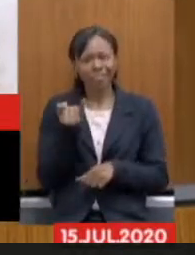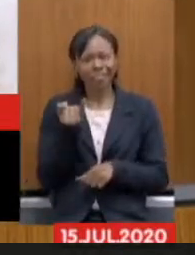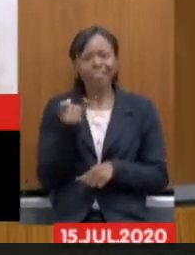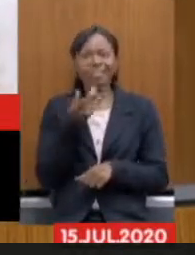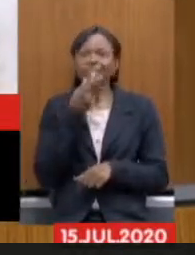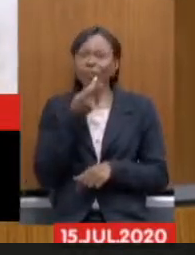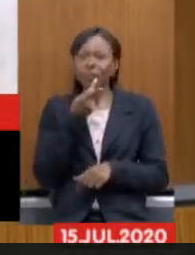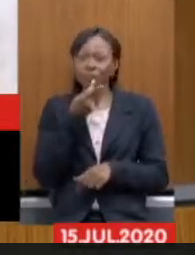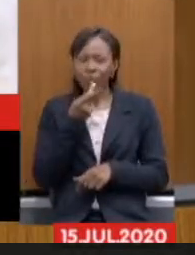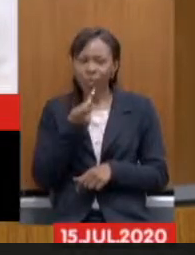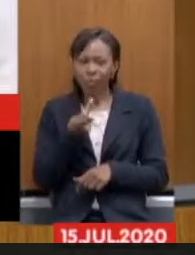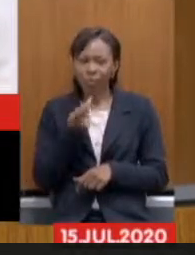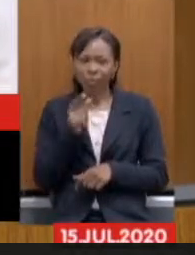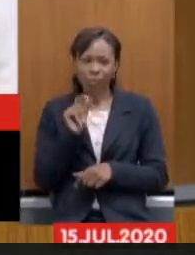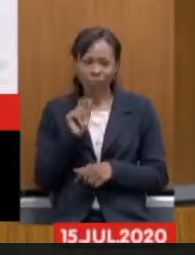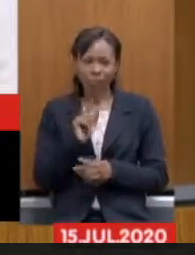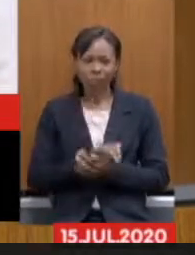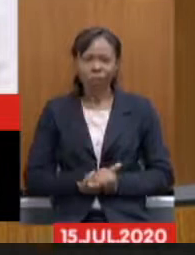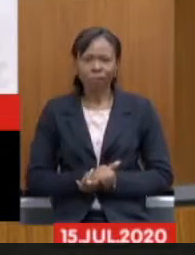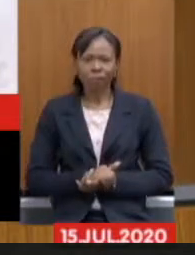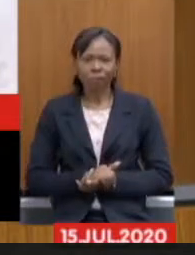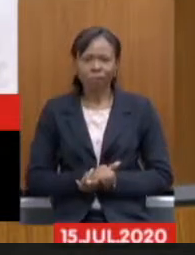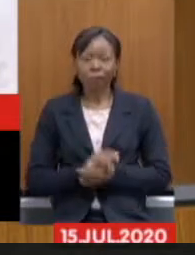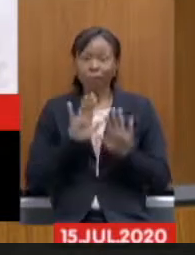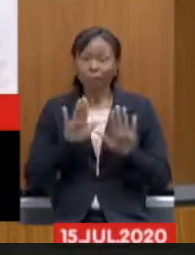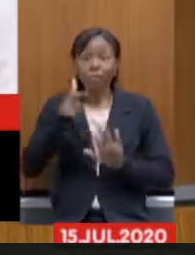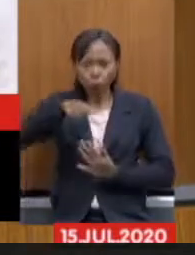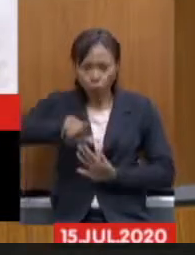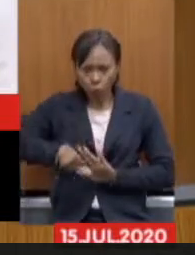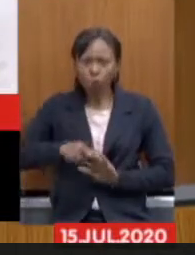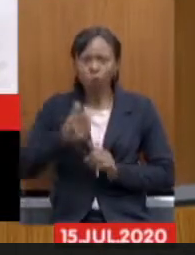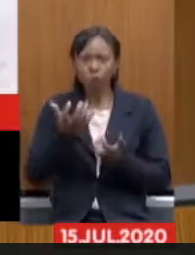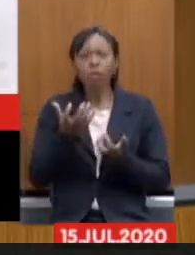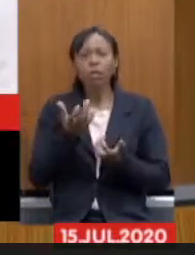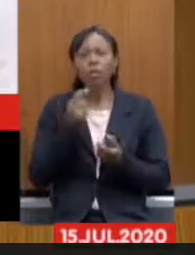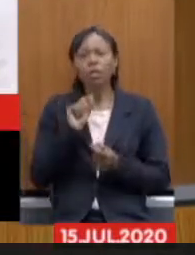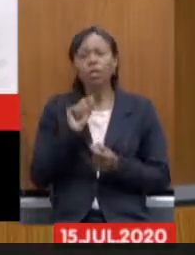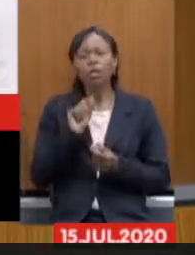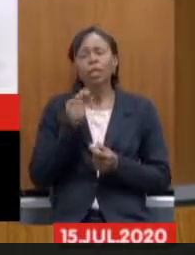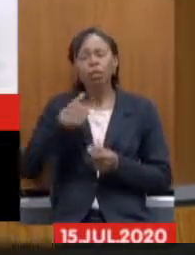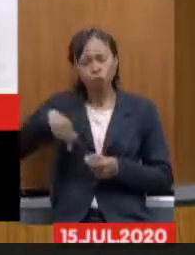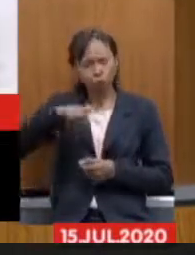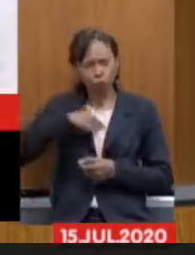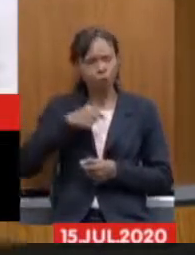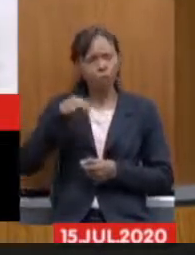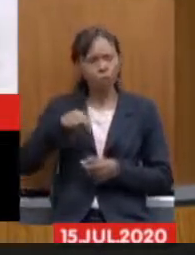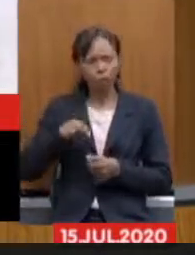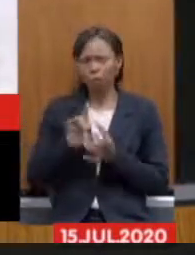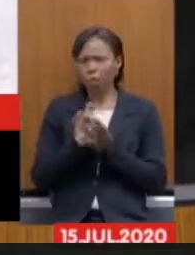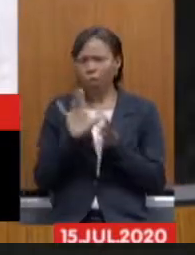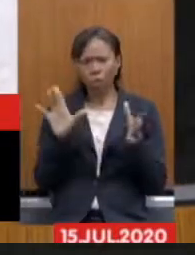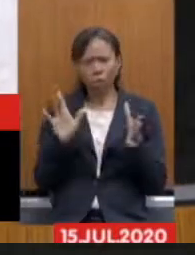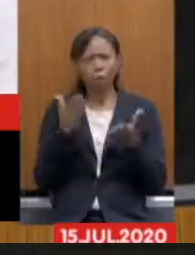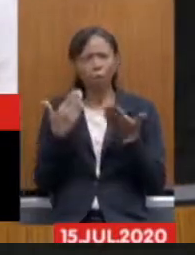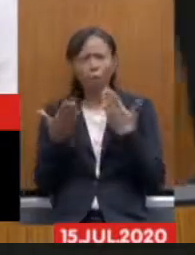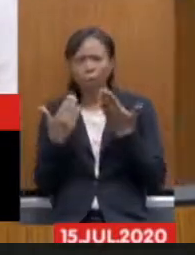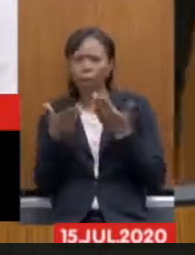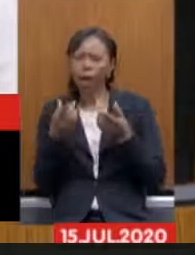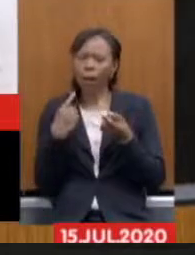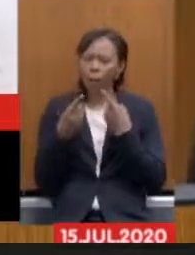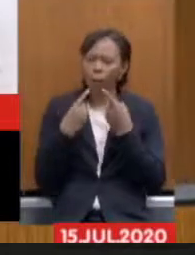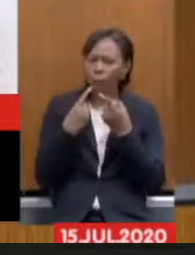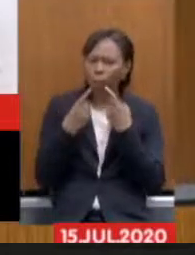falar presidente mas é só para reforçar mesmo que nós estamos aqui abertos ao diálogo né